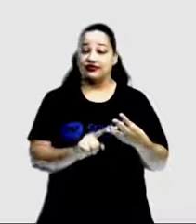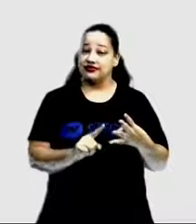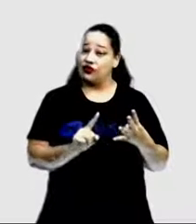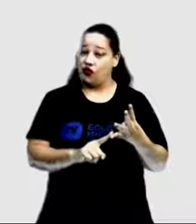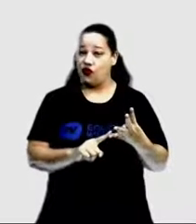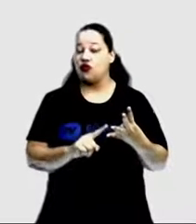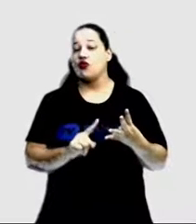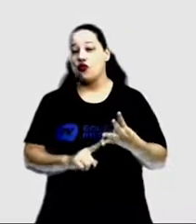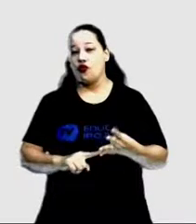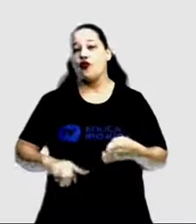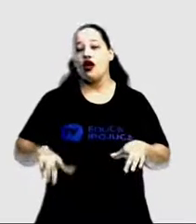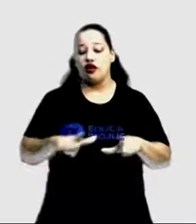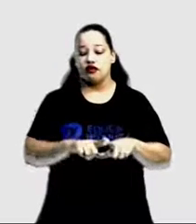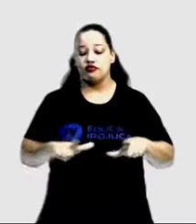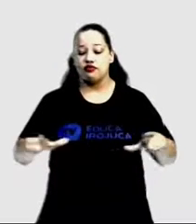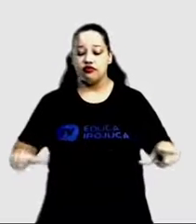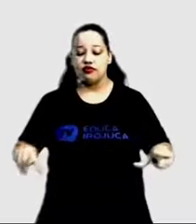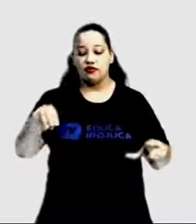maquete